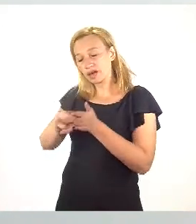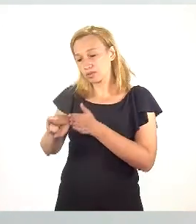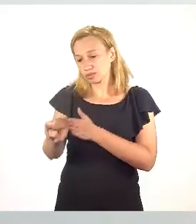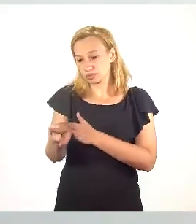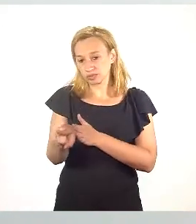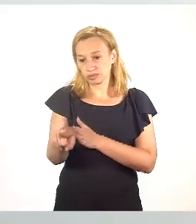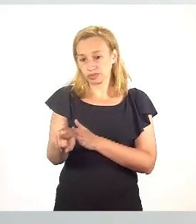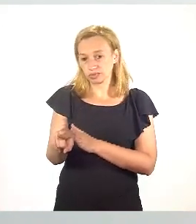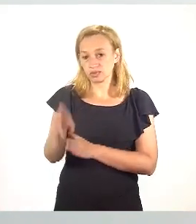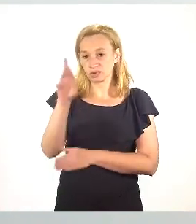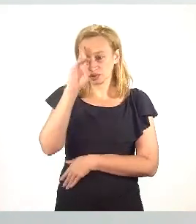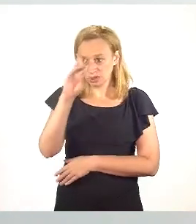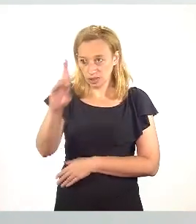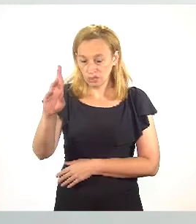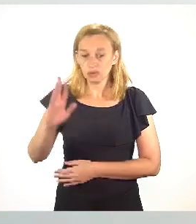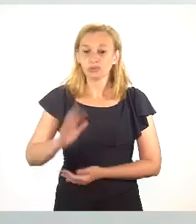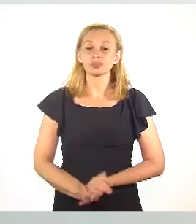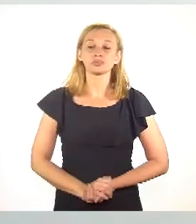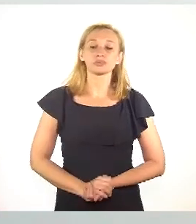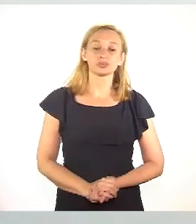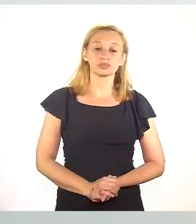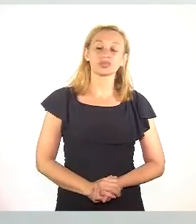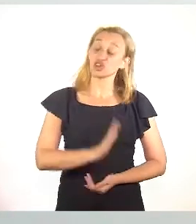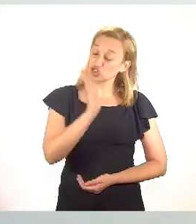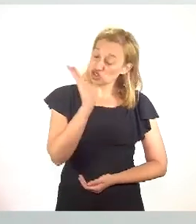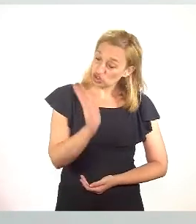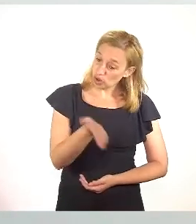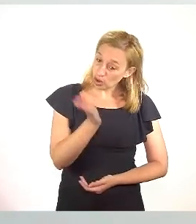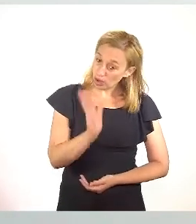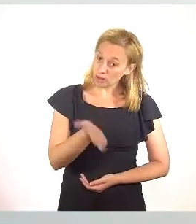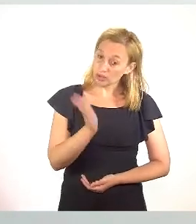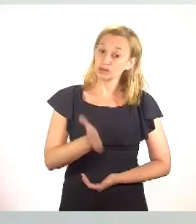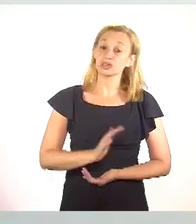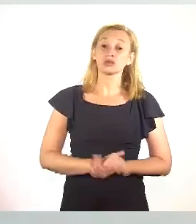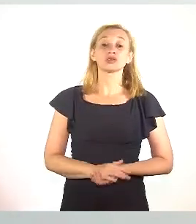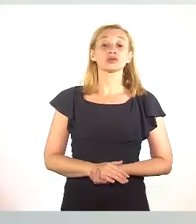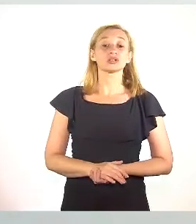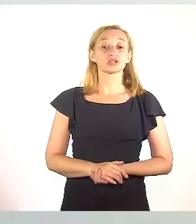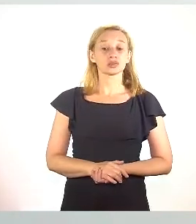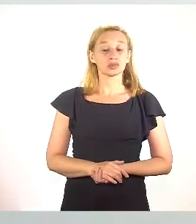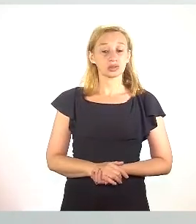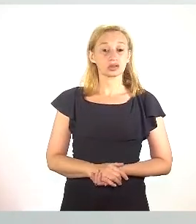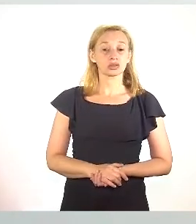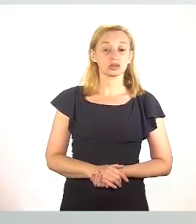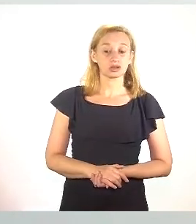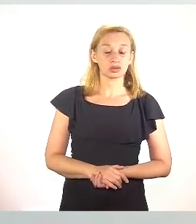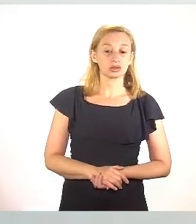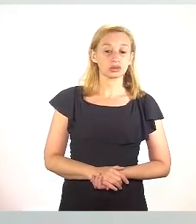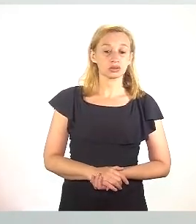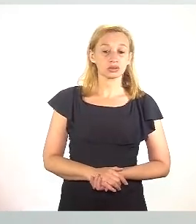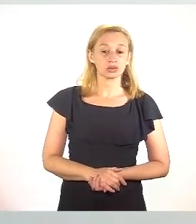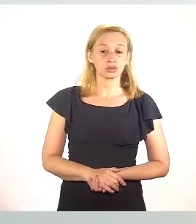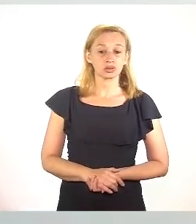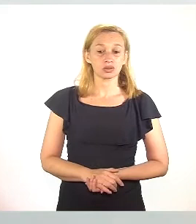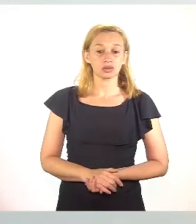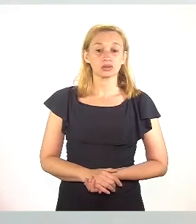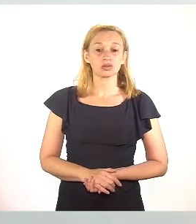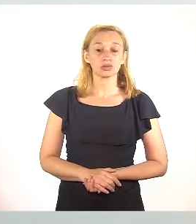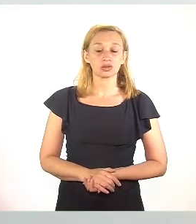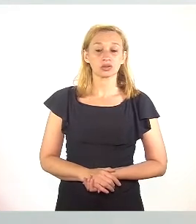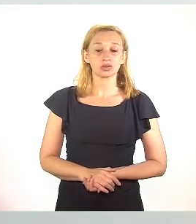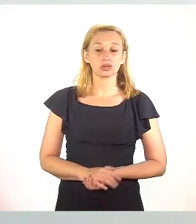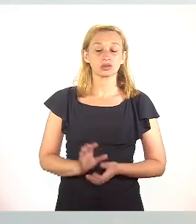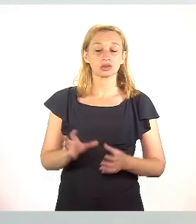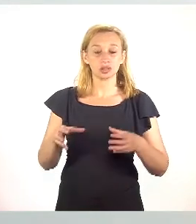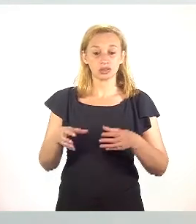Vossa Senhoria, já que o senhor concorre a essa cadeira de conselheiro,